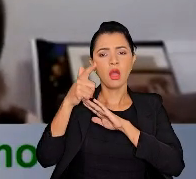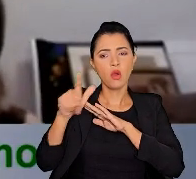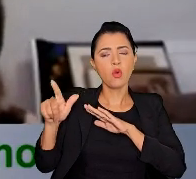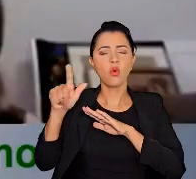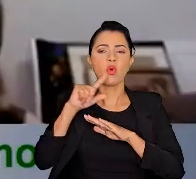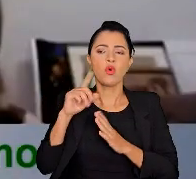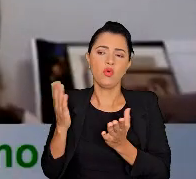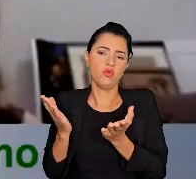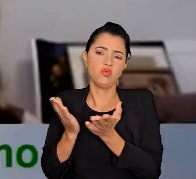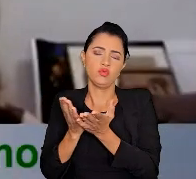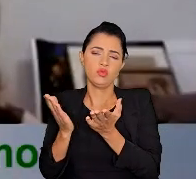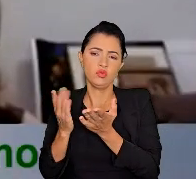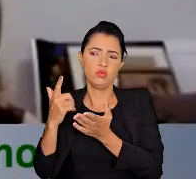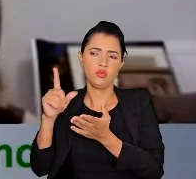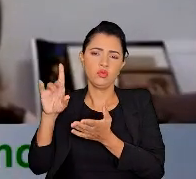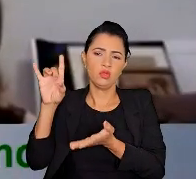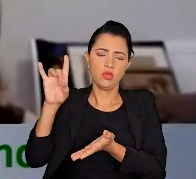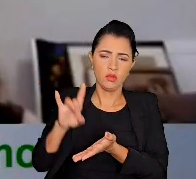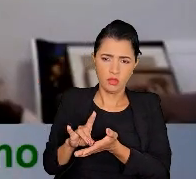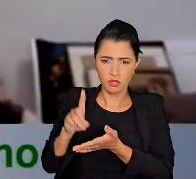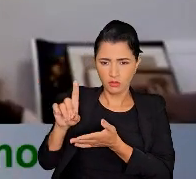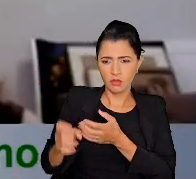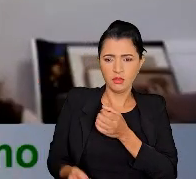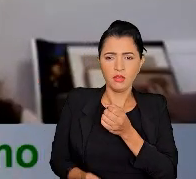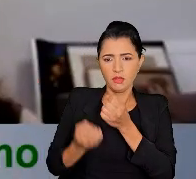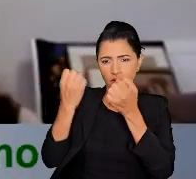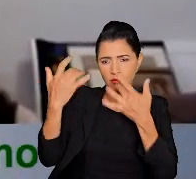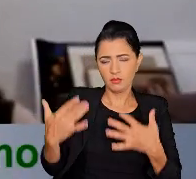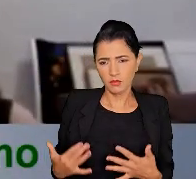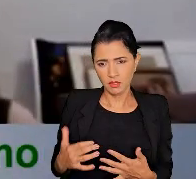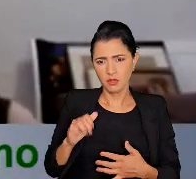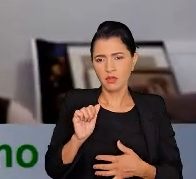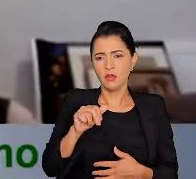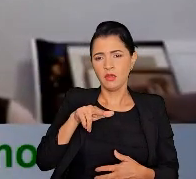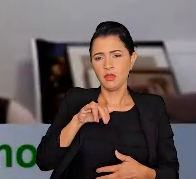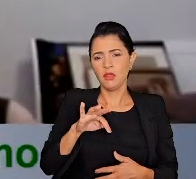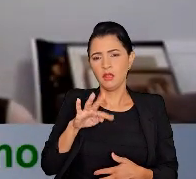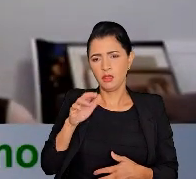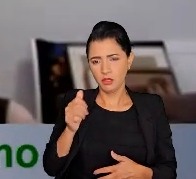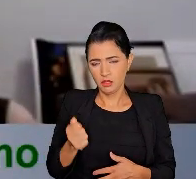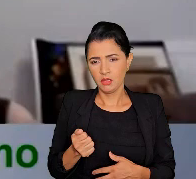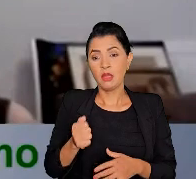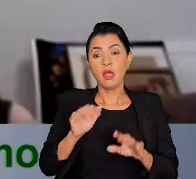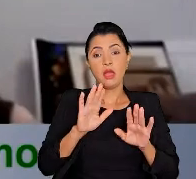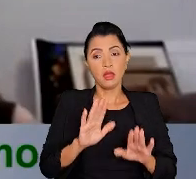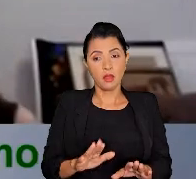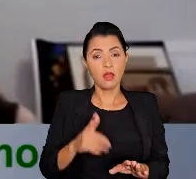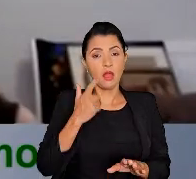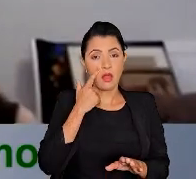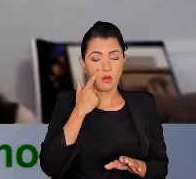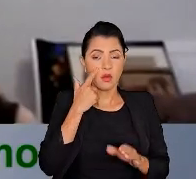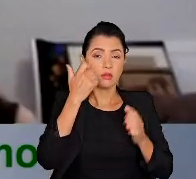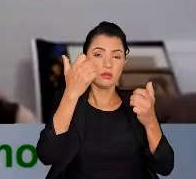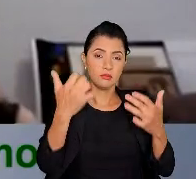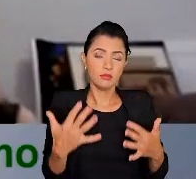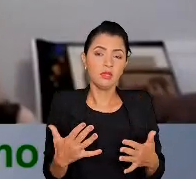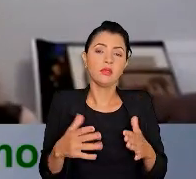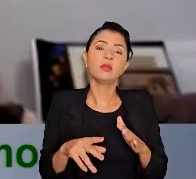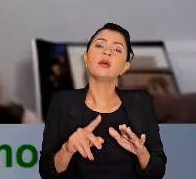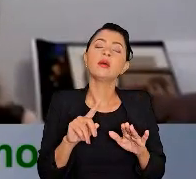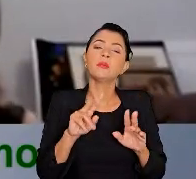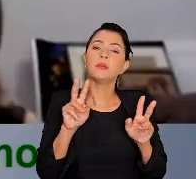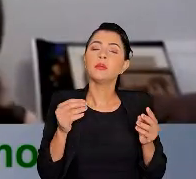Aquela da origem, como explica a professora Anita Nowinski. Em termos, se a gente traz isso para o